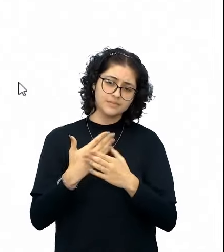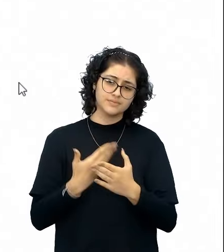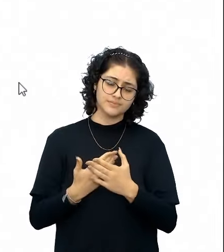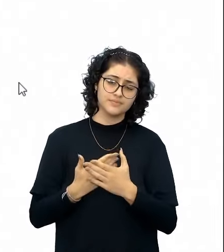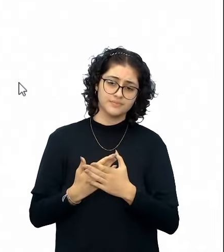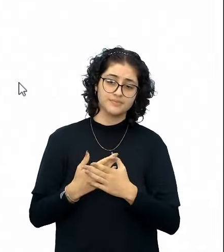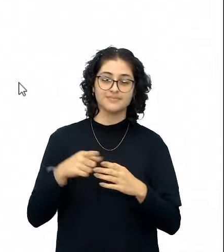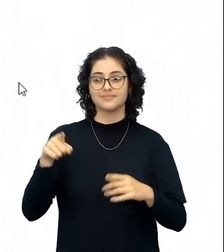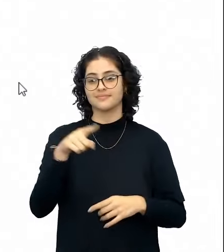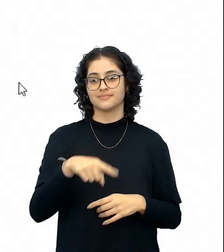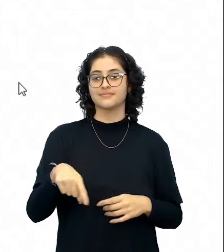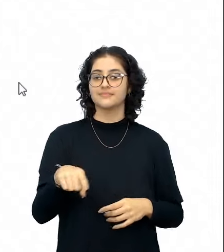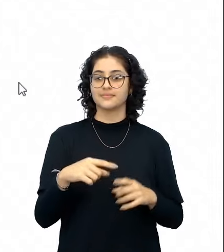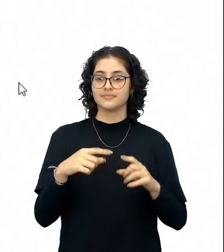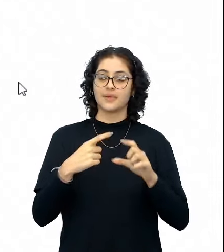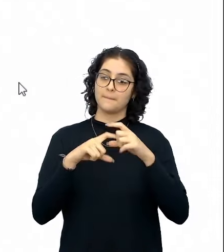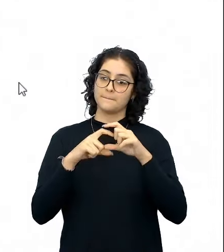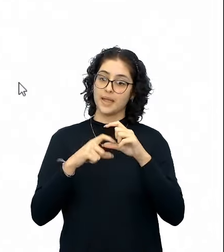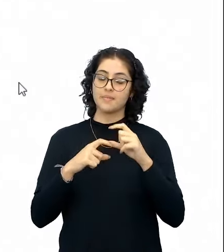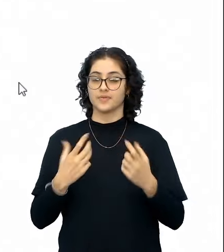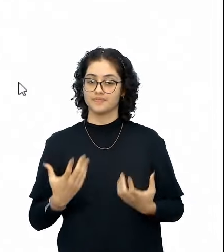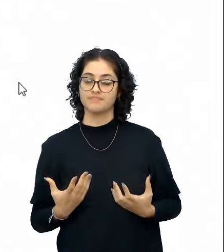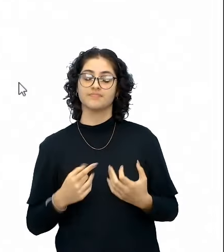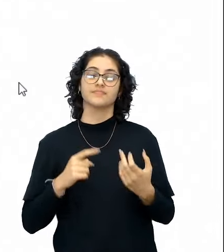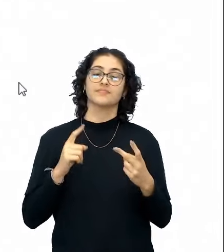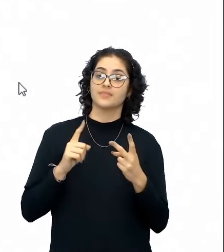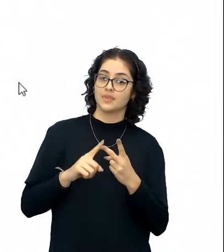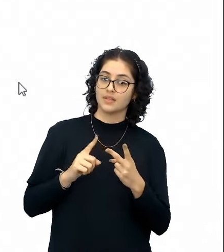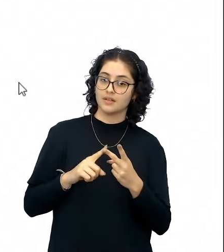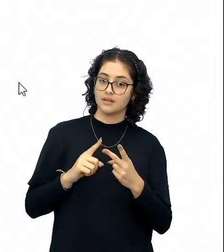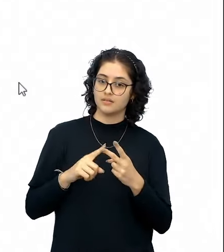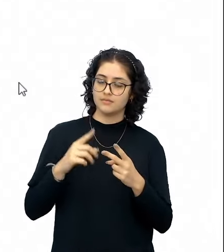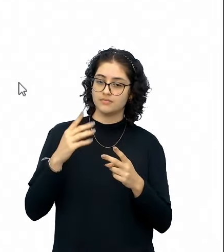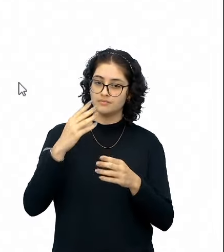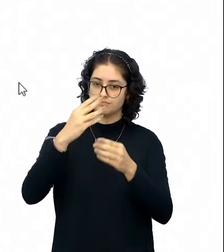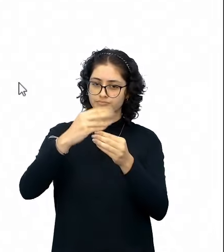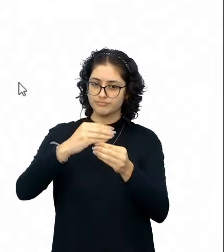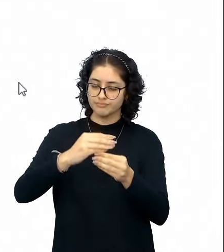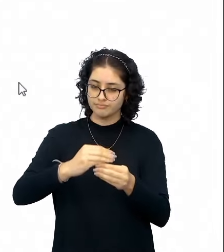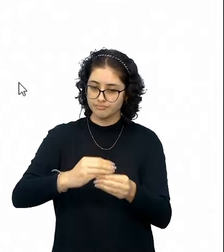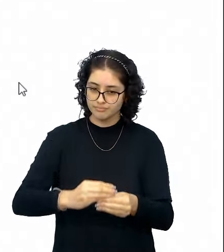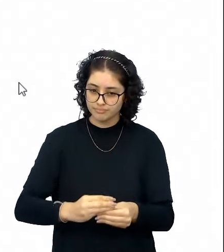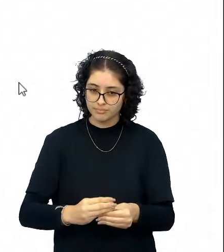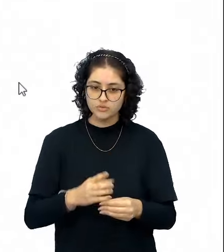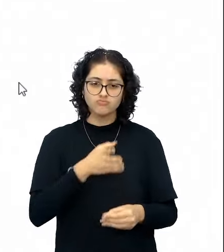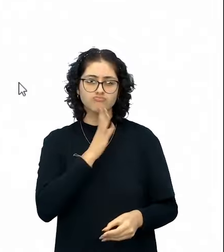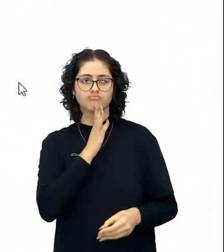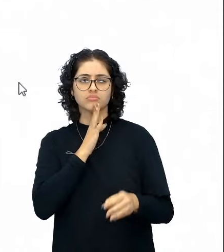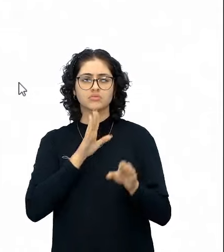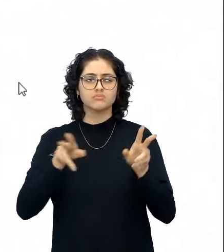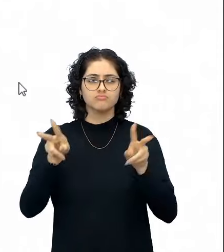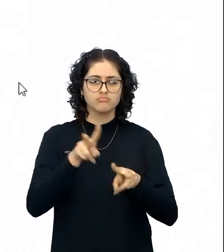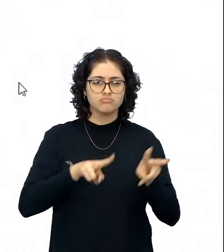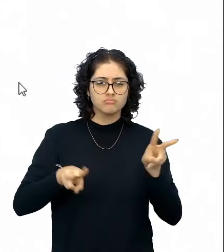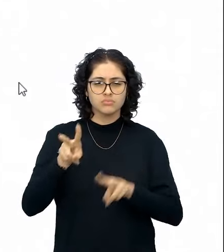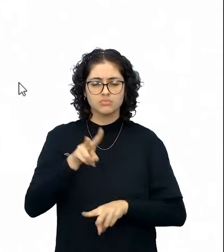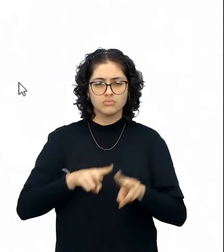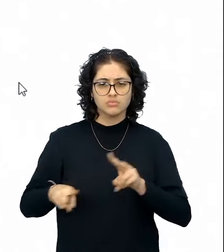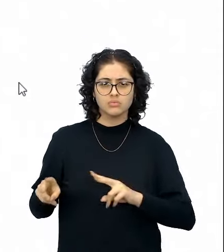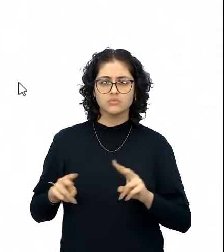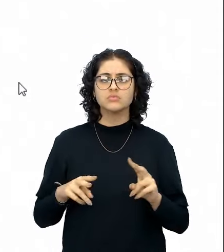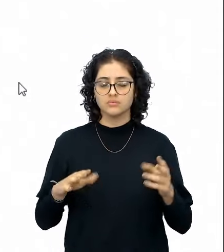estudantes envolvidos, nesse caso o meme. 2, integração das várias áreas do conhecimento, de modo a se trabalhar